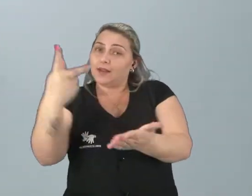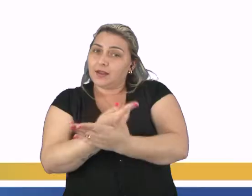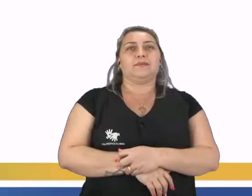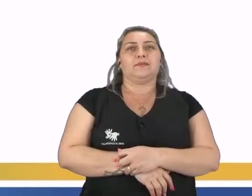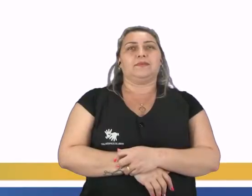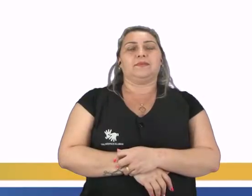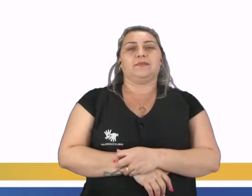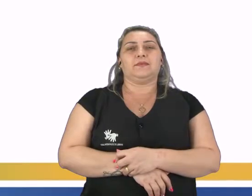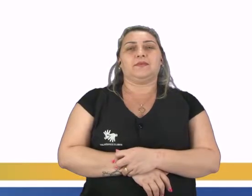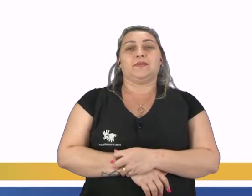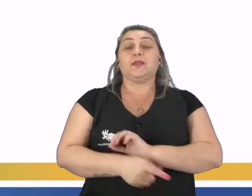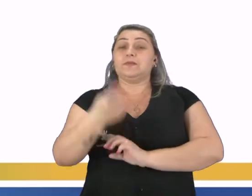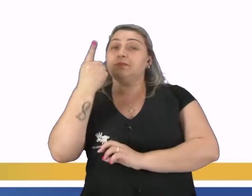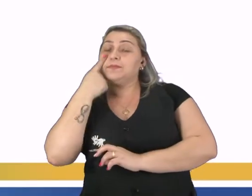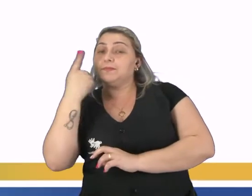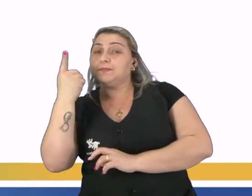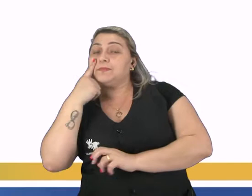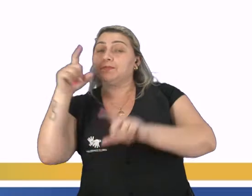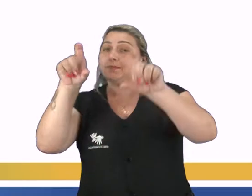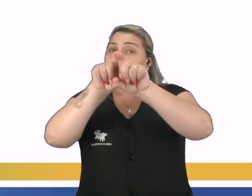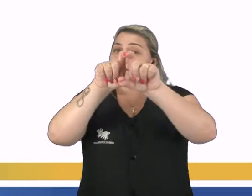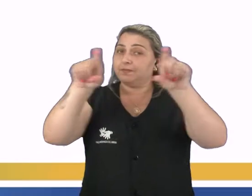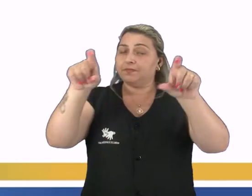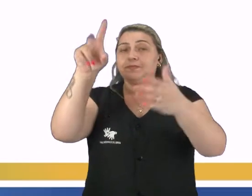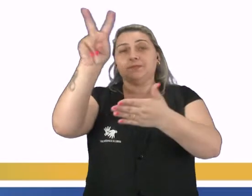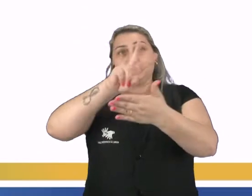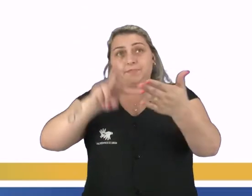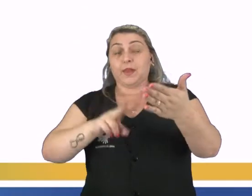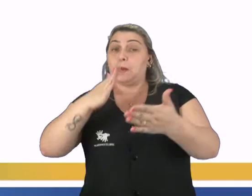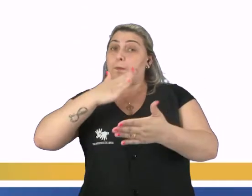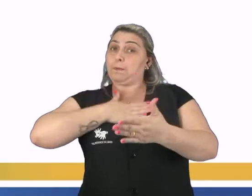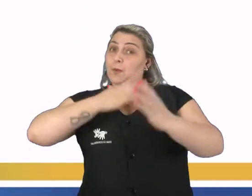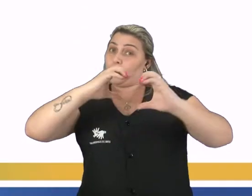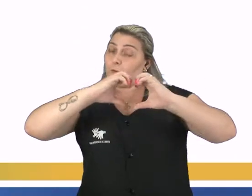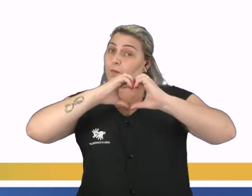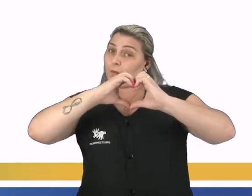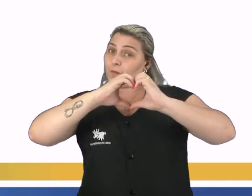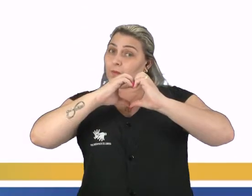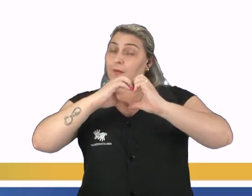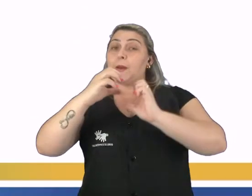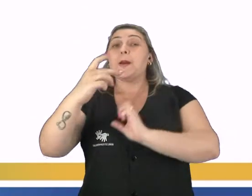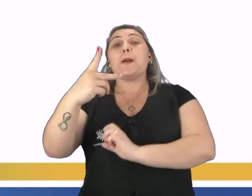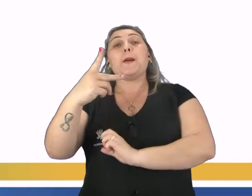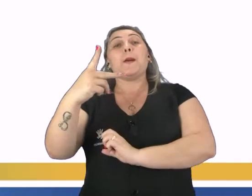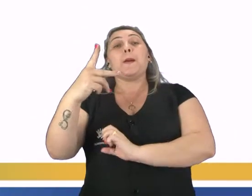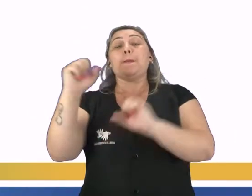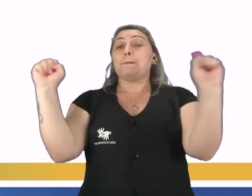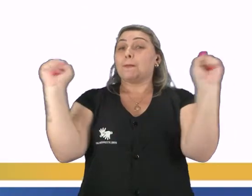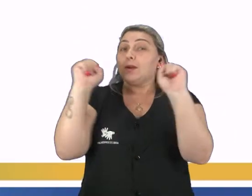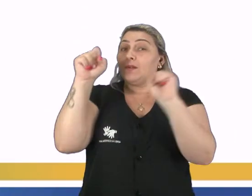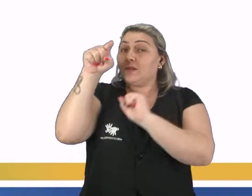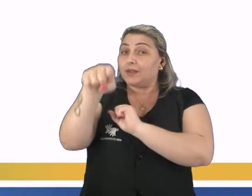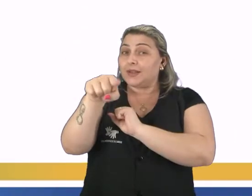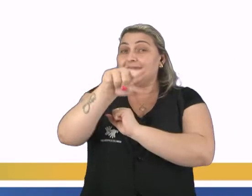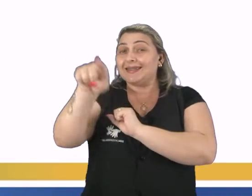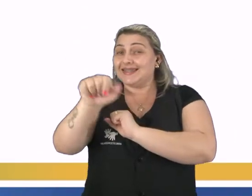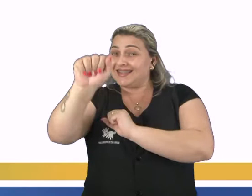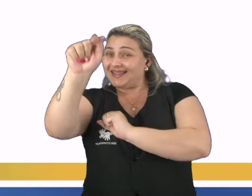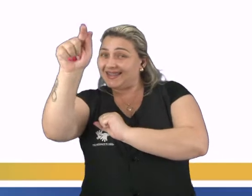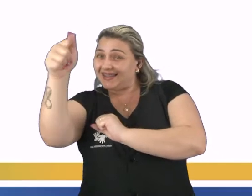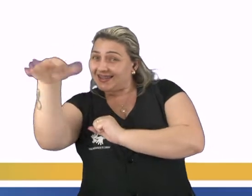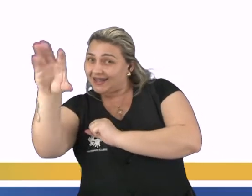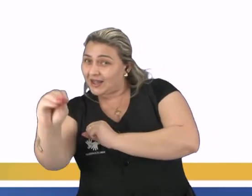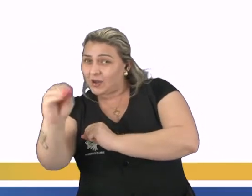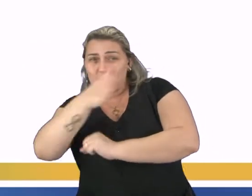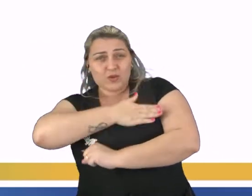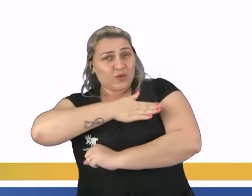linguagem. Observem na tirinha que nós lemos, meu coração morre de paixão por vocêzão. Vocêzão?